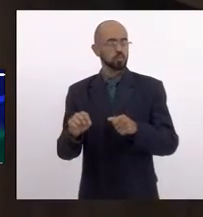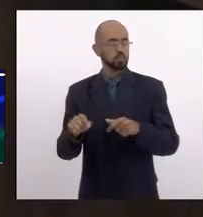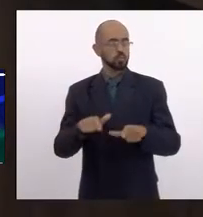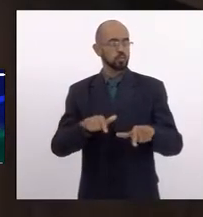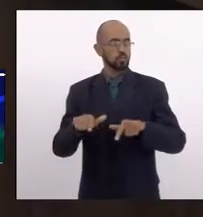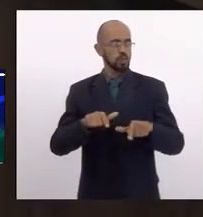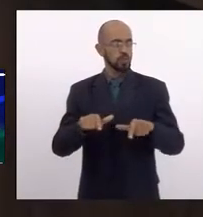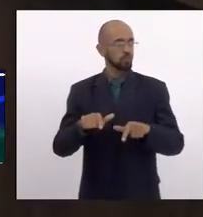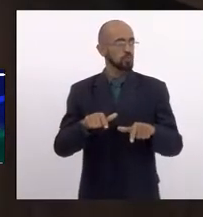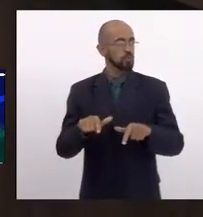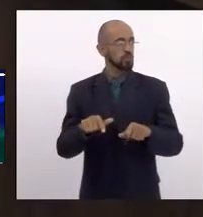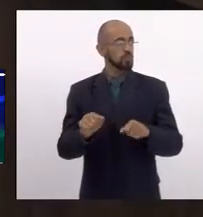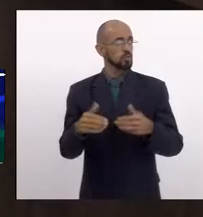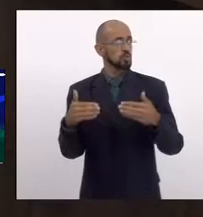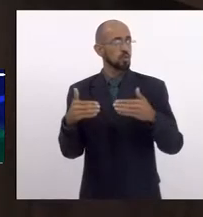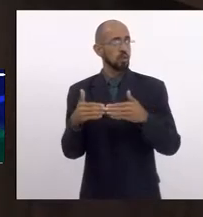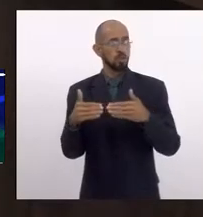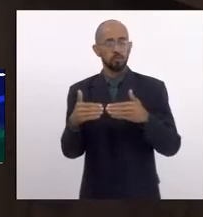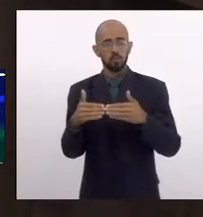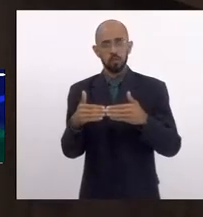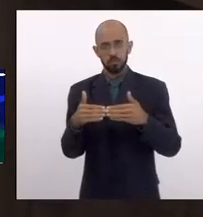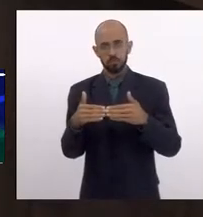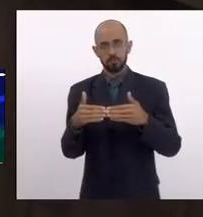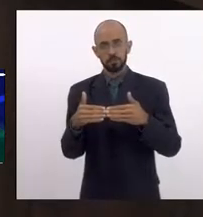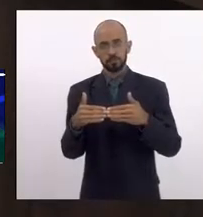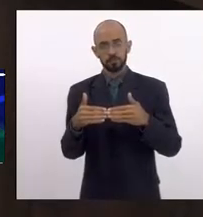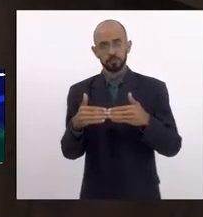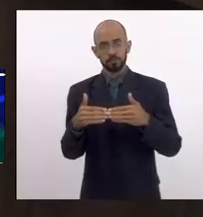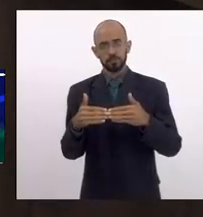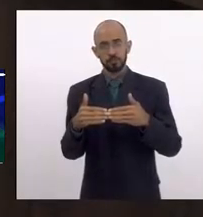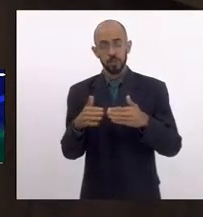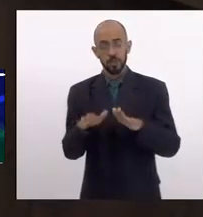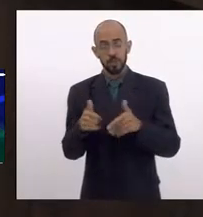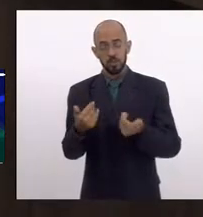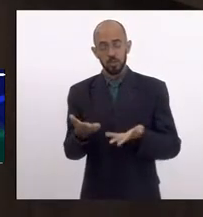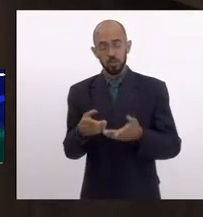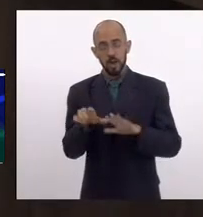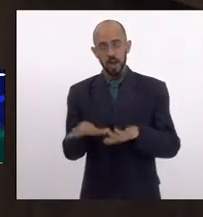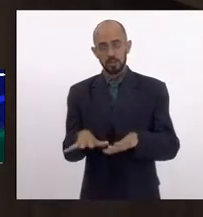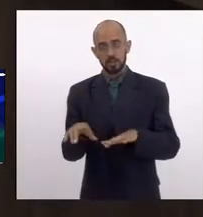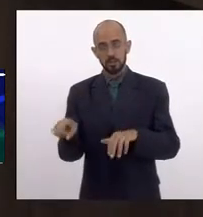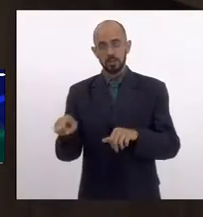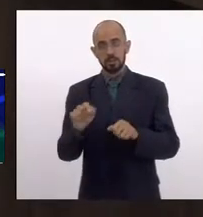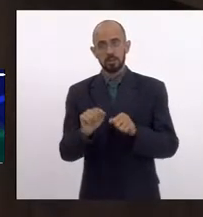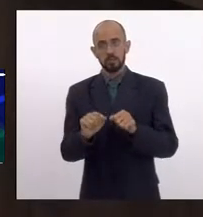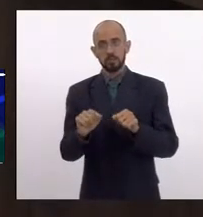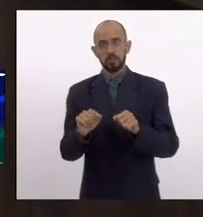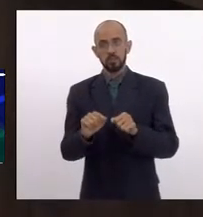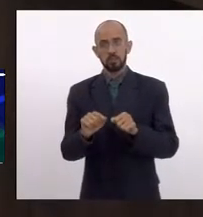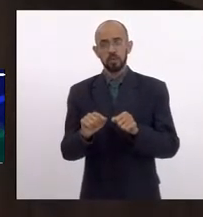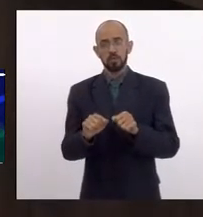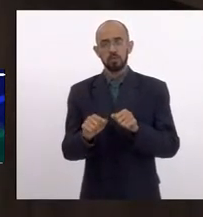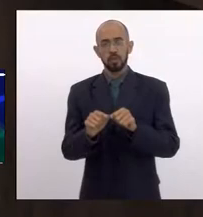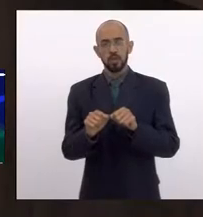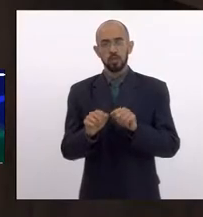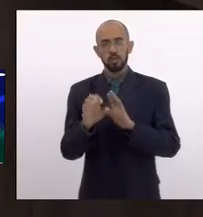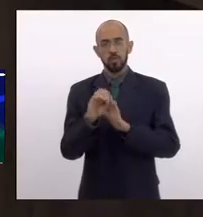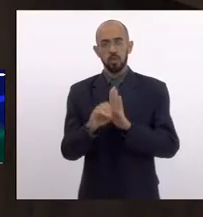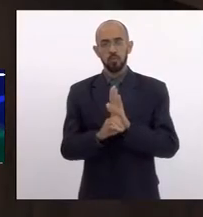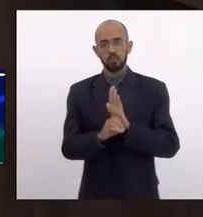de serviço correspondente as imposto foi oficiado pela CPI